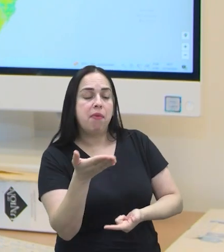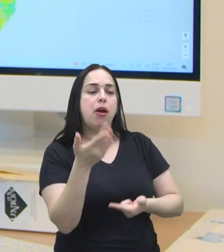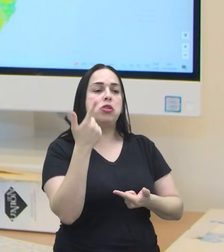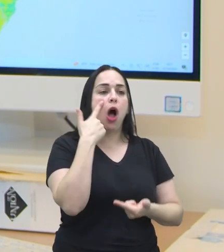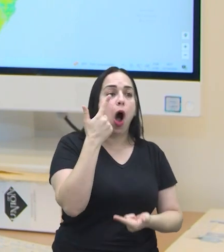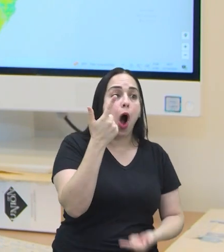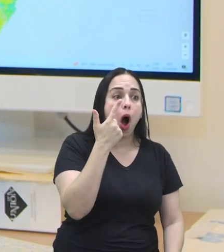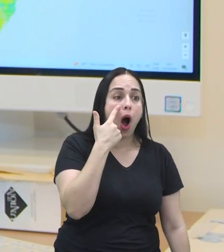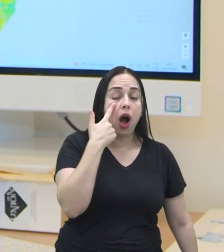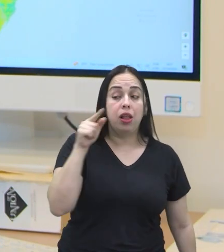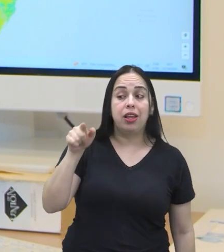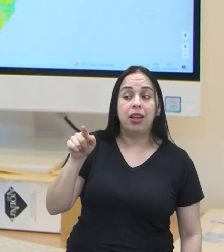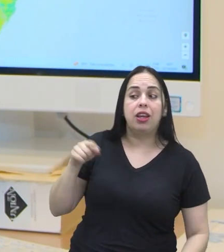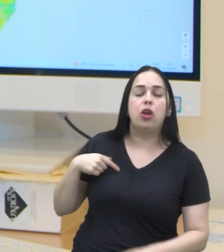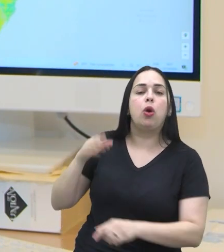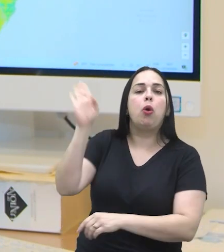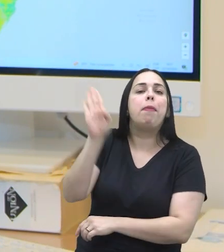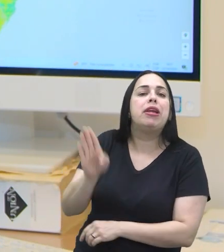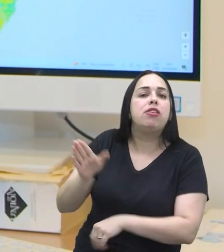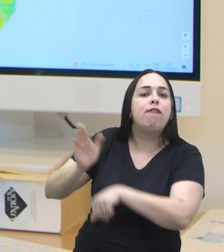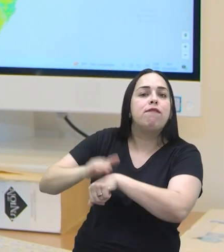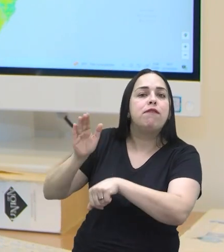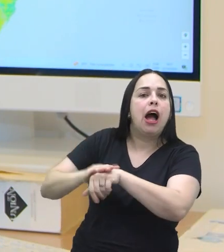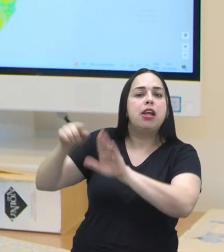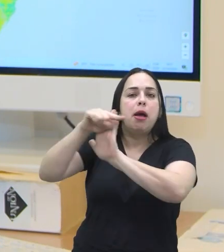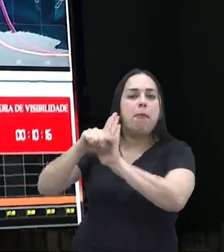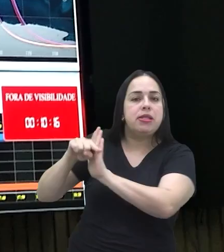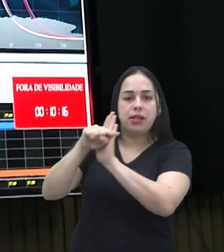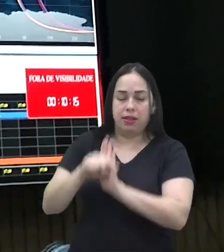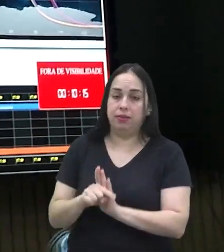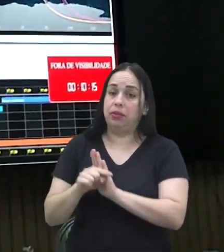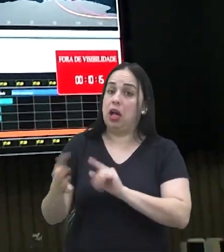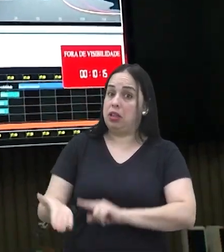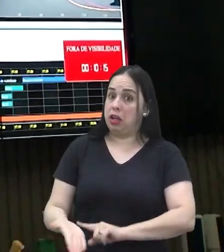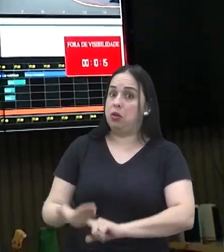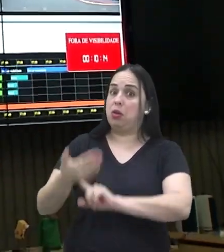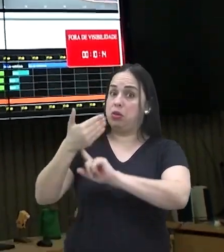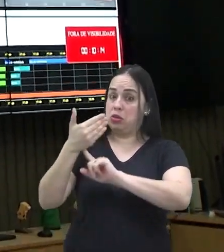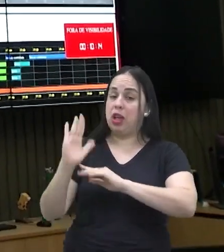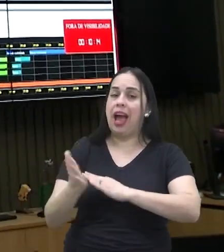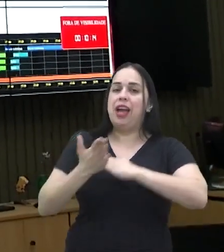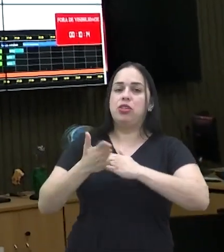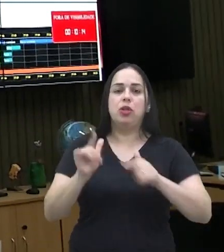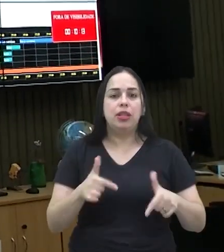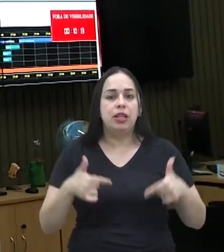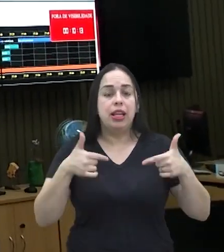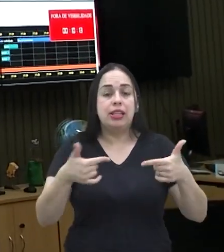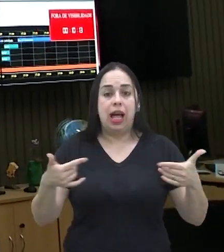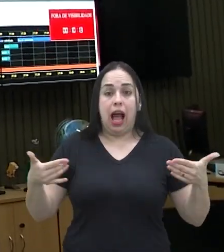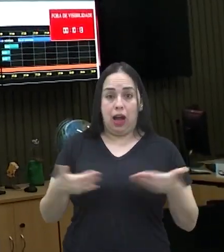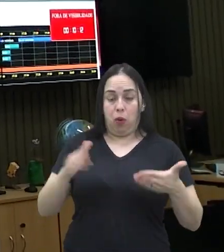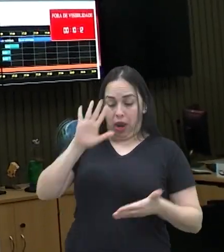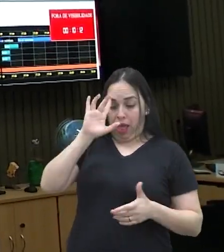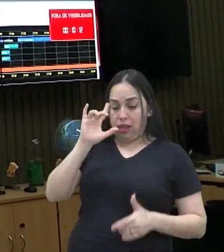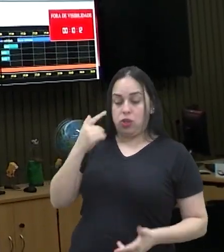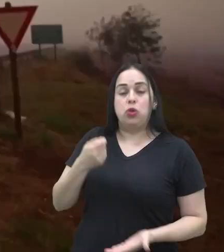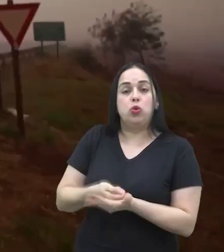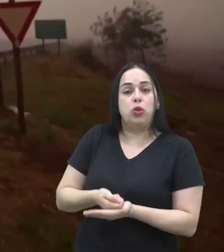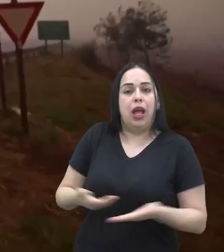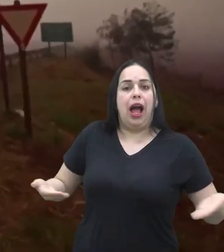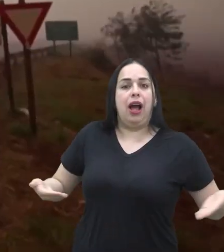federal leva para mostrar, olha só o que o Brasil está fazendo. Tecnologias que ajudam em ações que, se tomadas